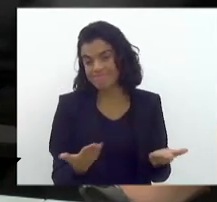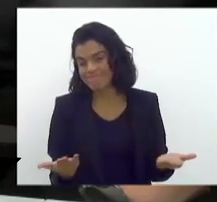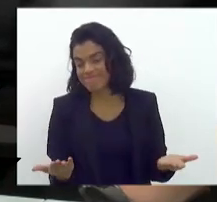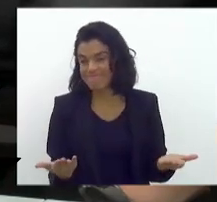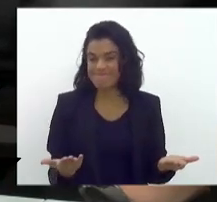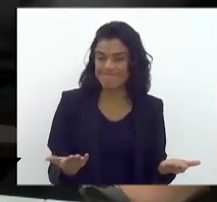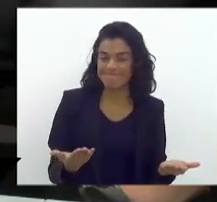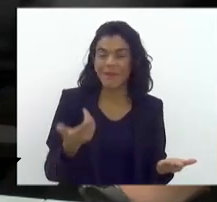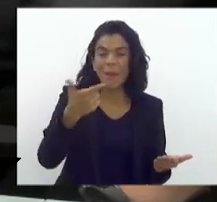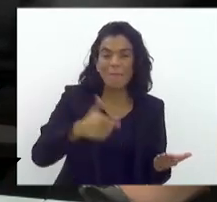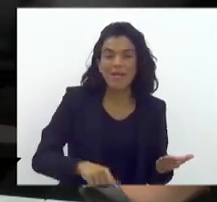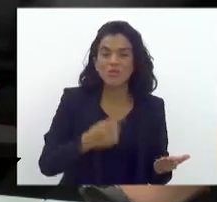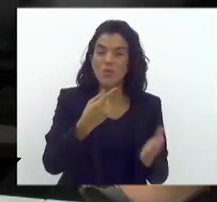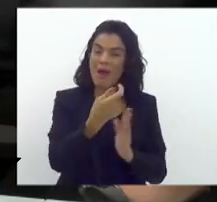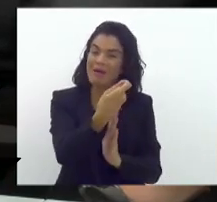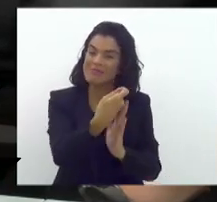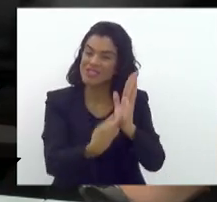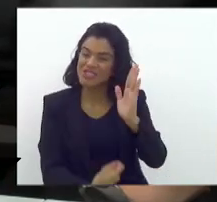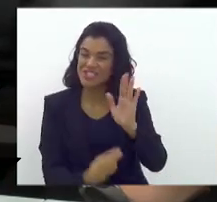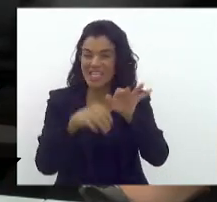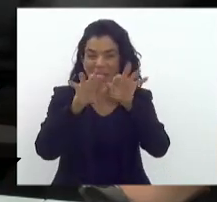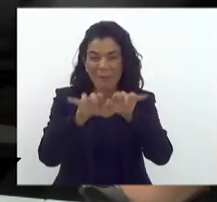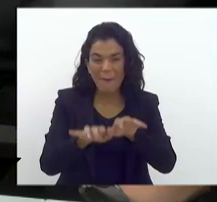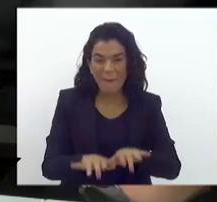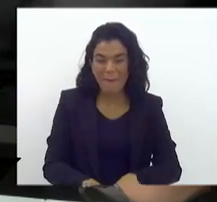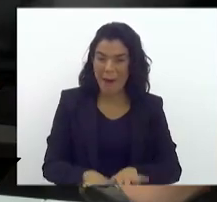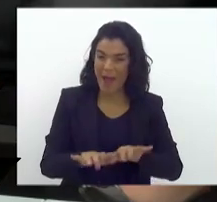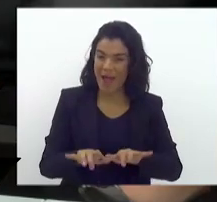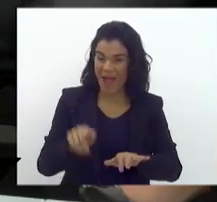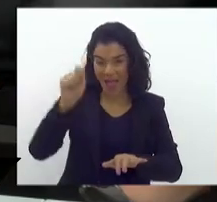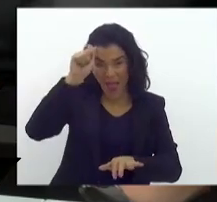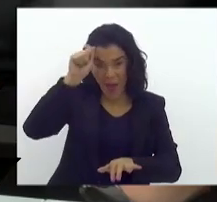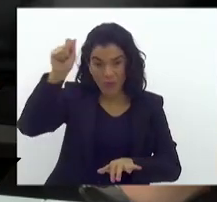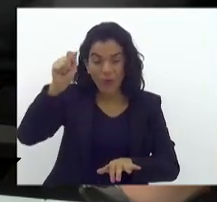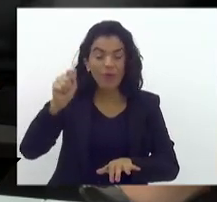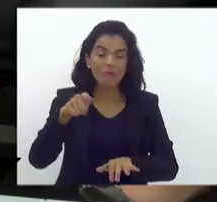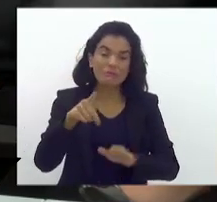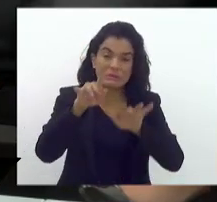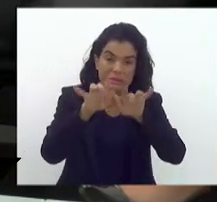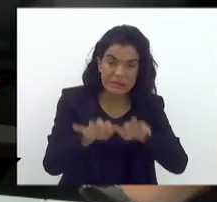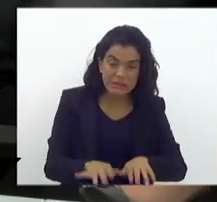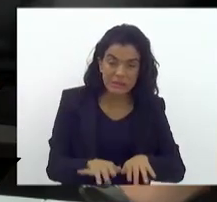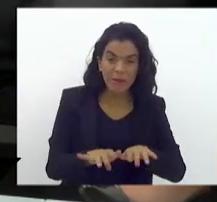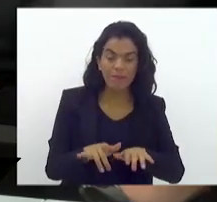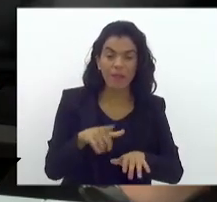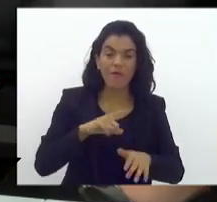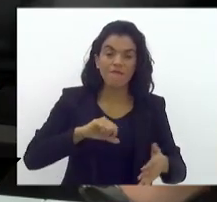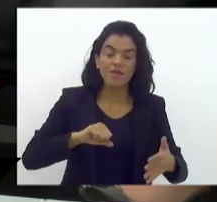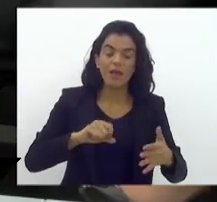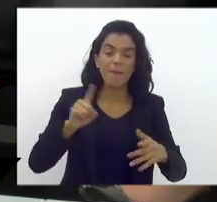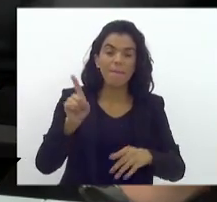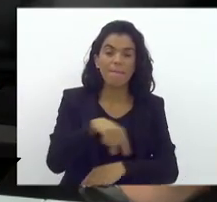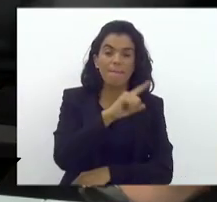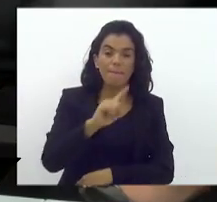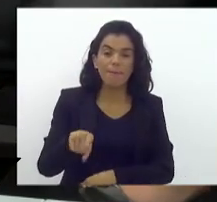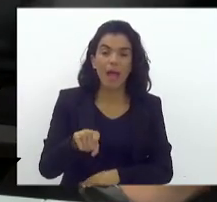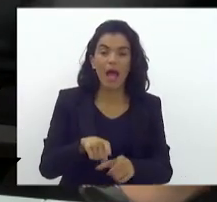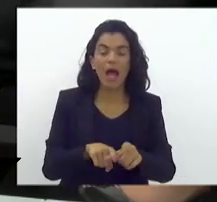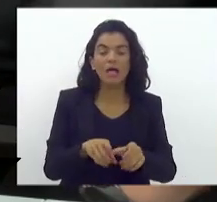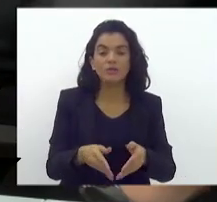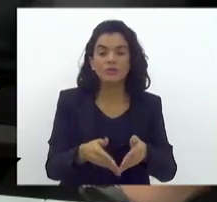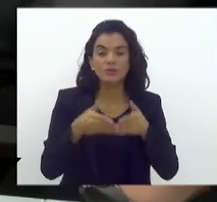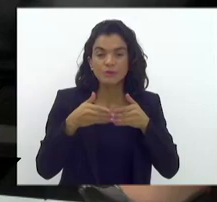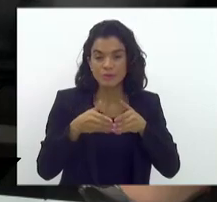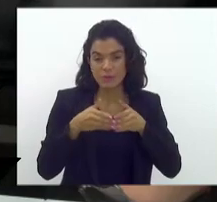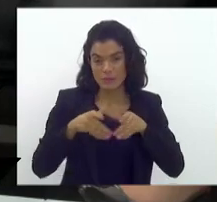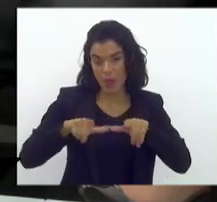Aí tem mais uma questão de redação do projeto, que eu não sei se é a intenção da autora ou não. Ela coloca o seguinte: fica vedada a suspensão de